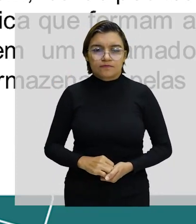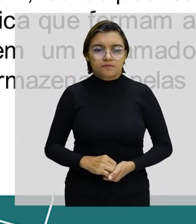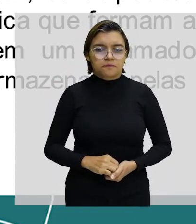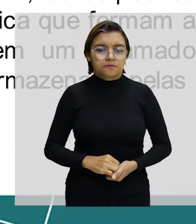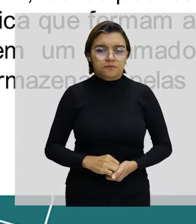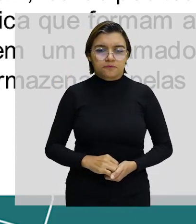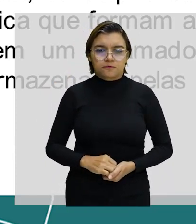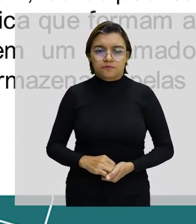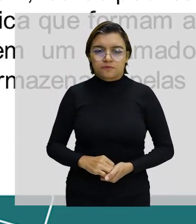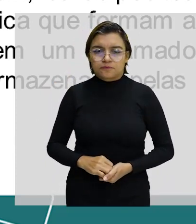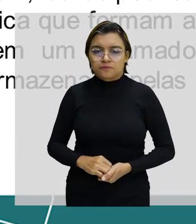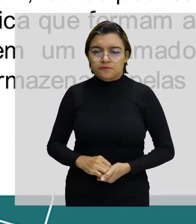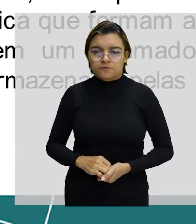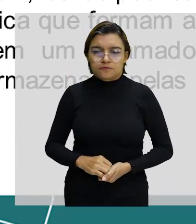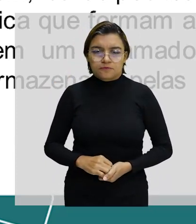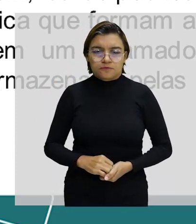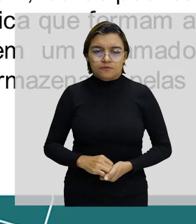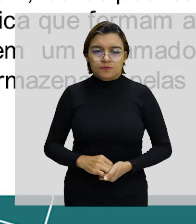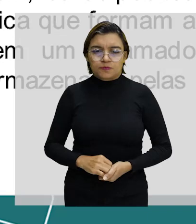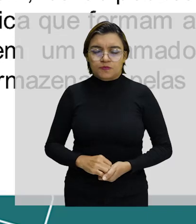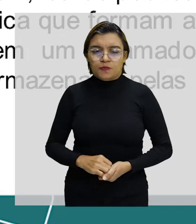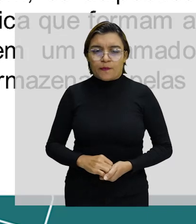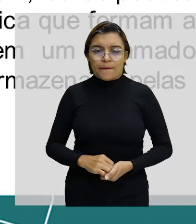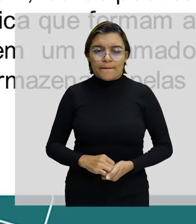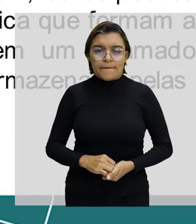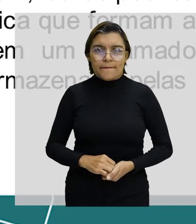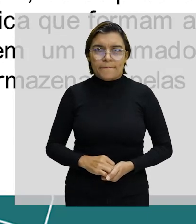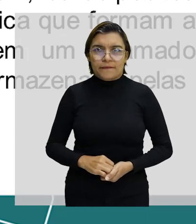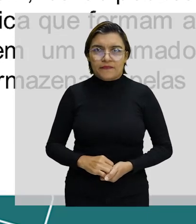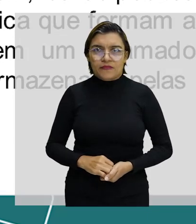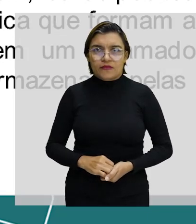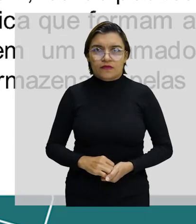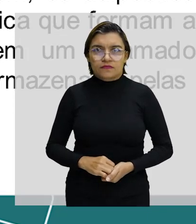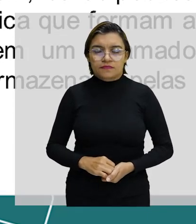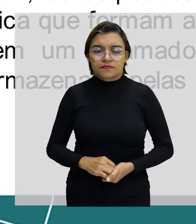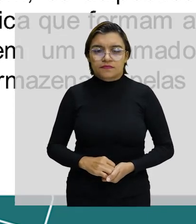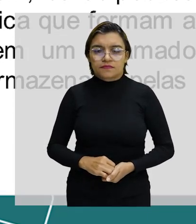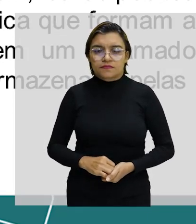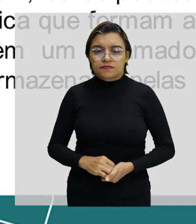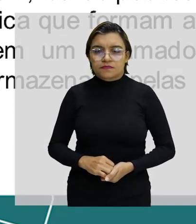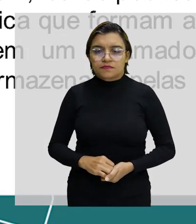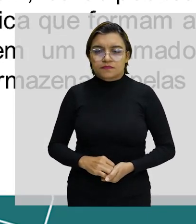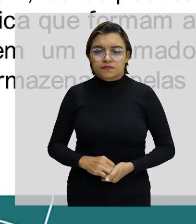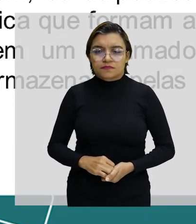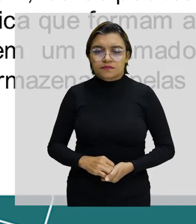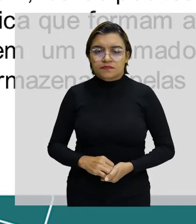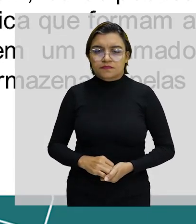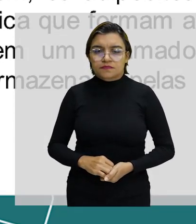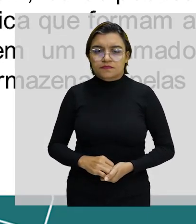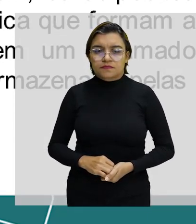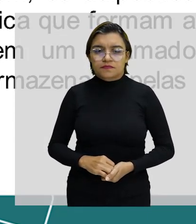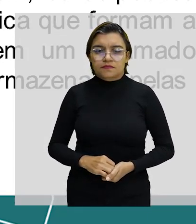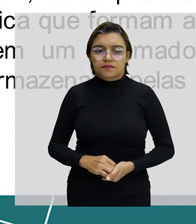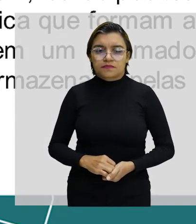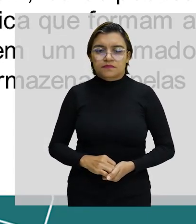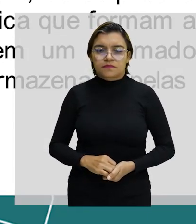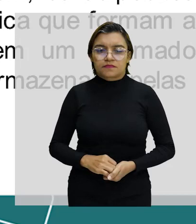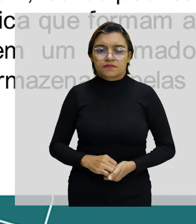adiposa. Programados para se depositarem, os adipósitos vão juntando gradualmente os blocos de